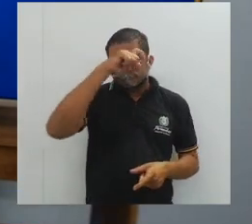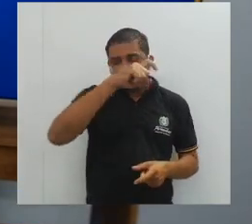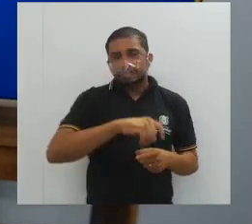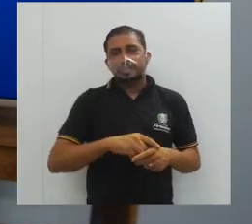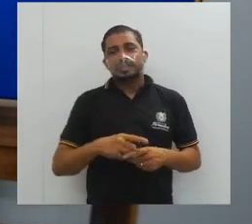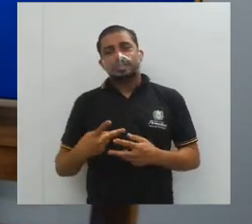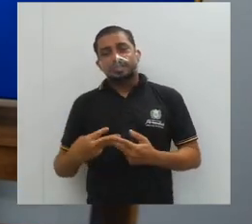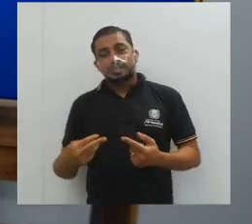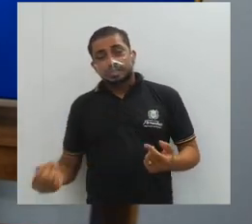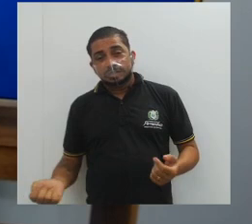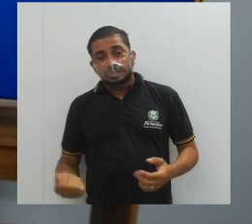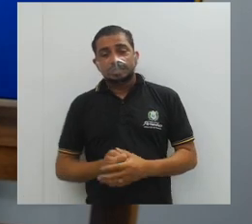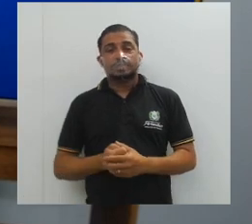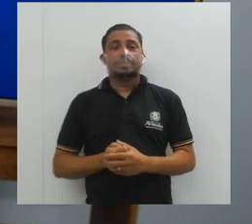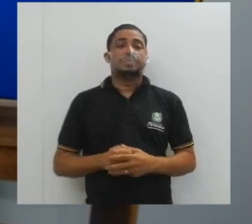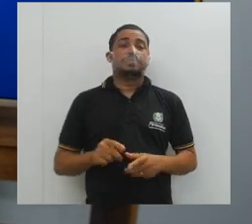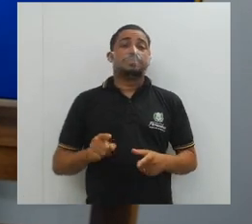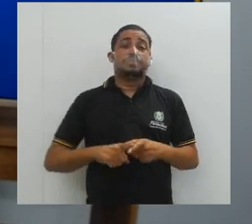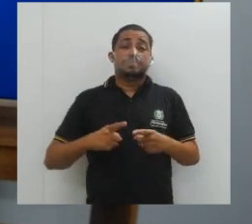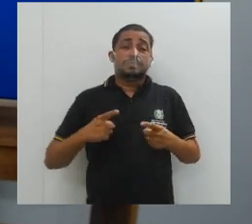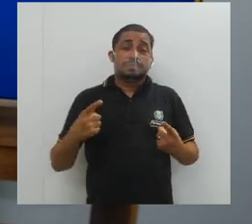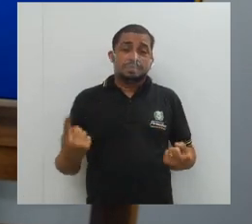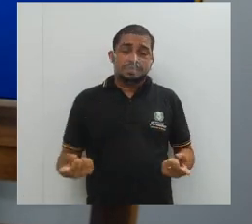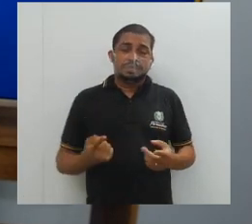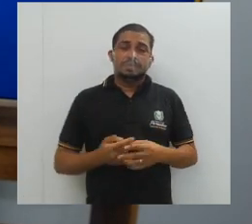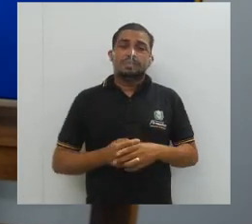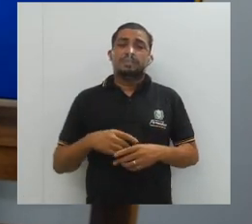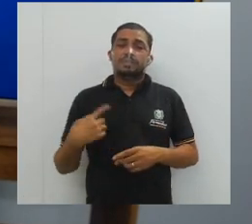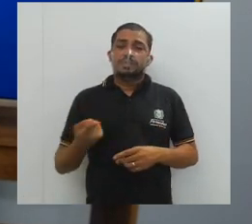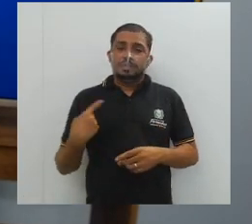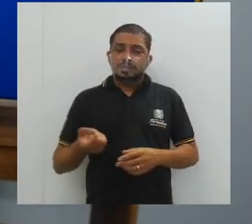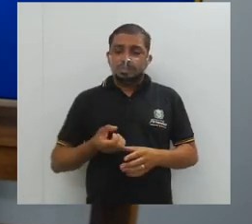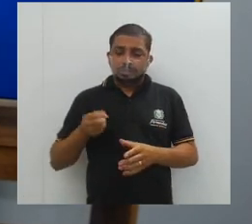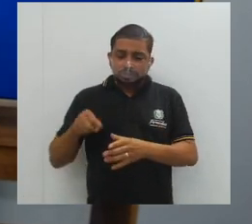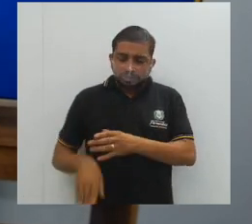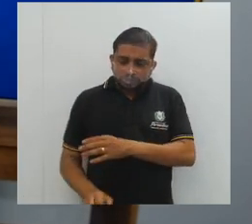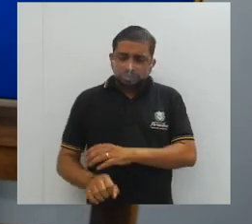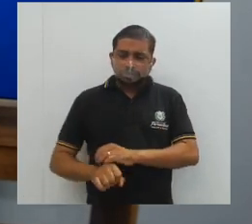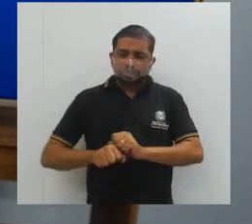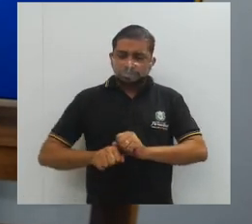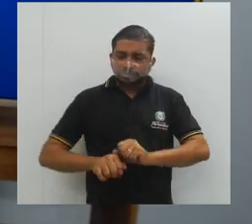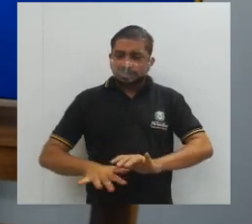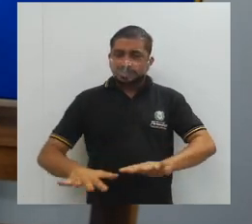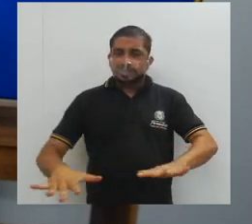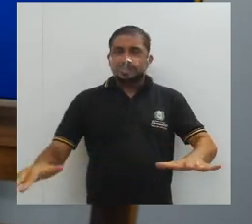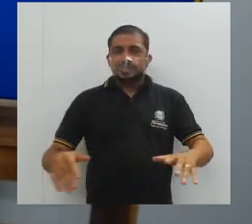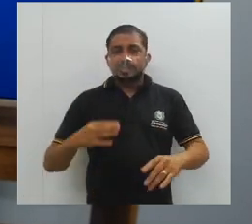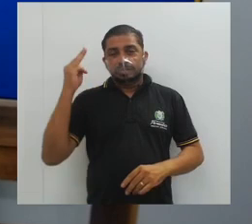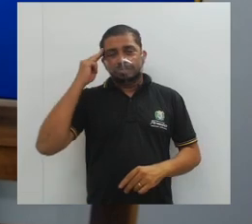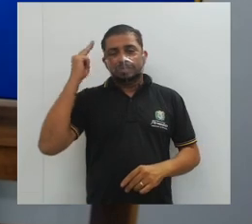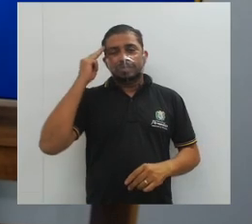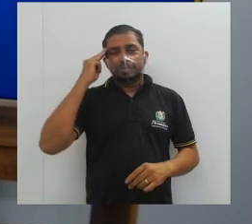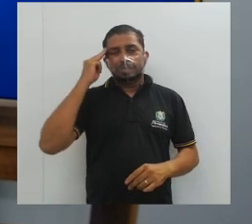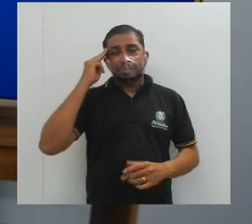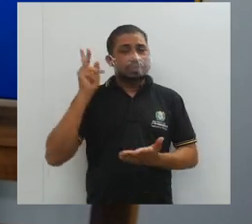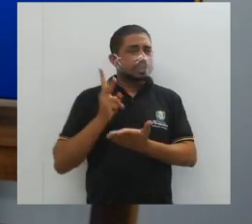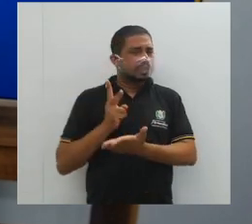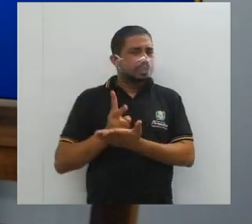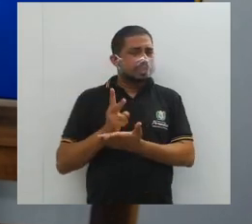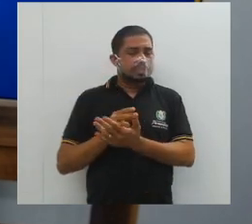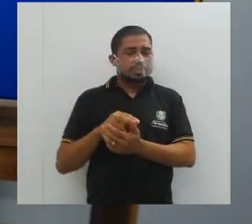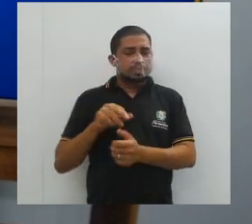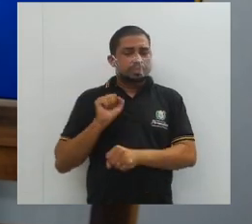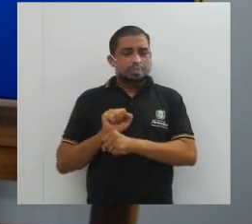na mão, o suor é grande, mas a gente lança essa semente em terra fértil, que é a nossa mente. Toda vez que a gente